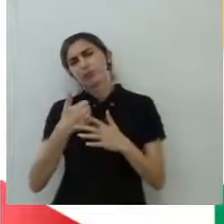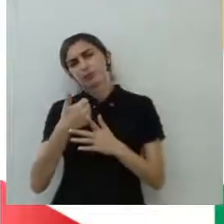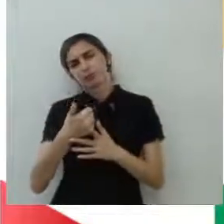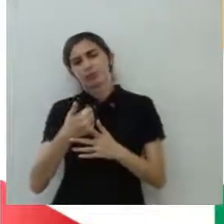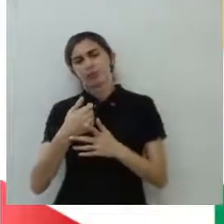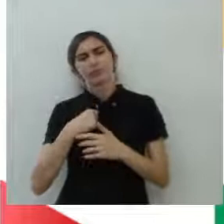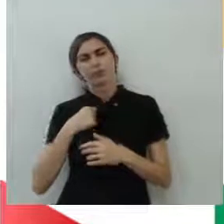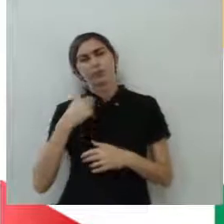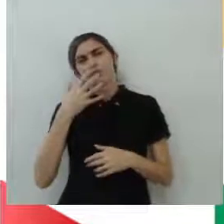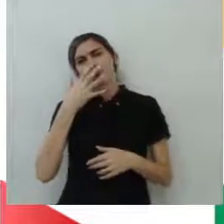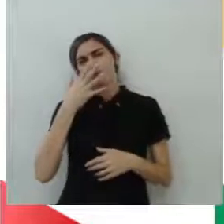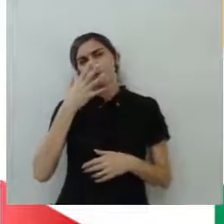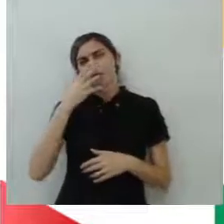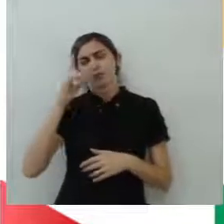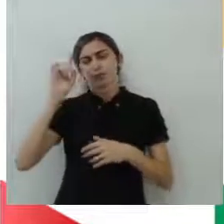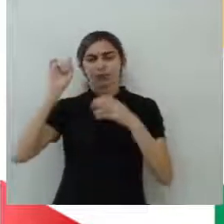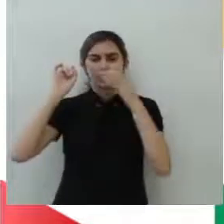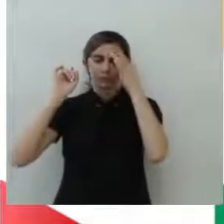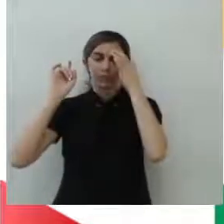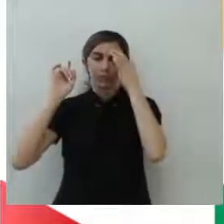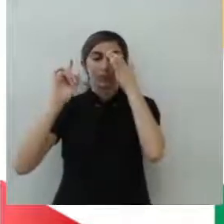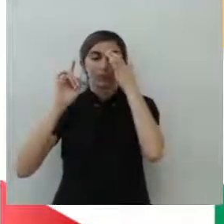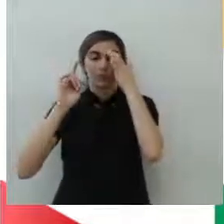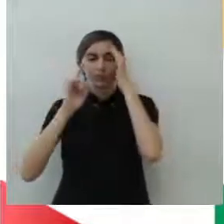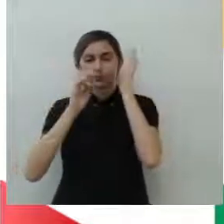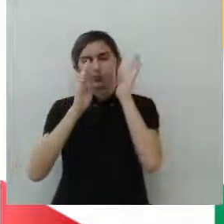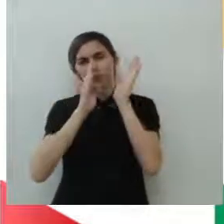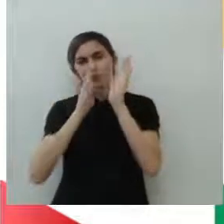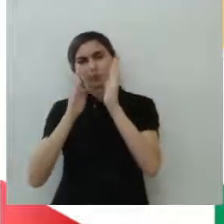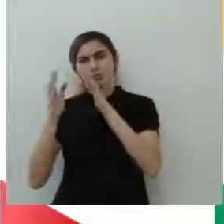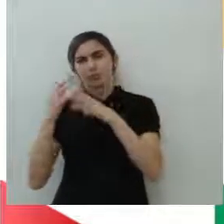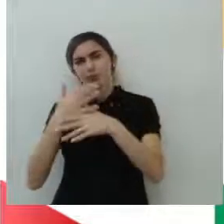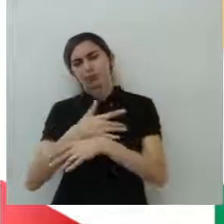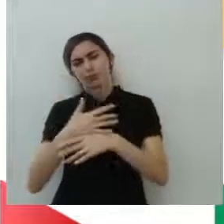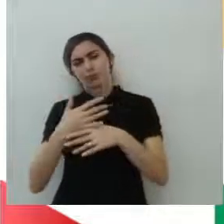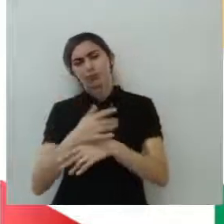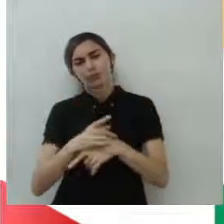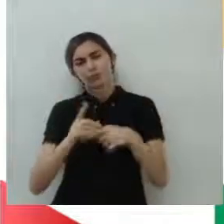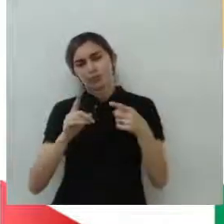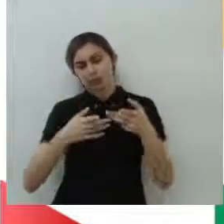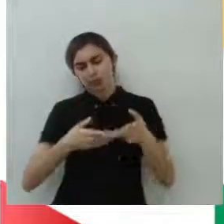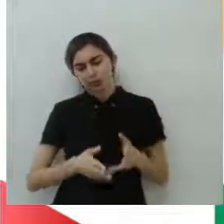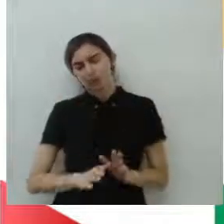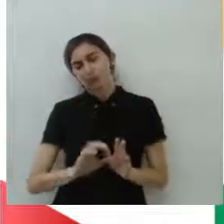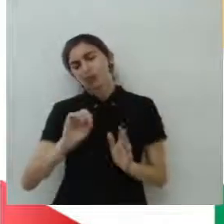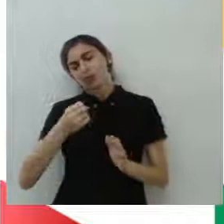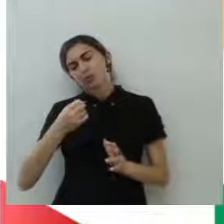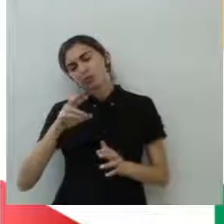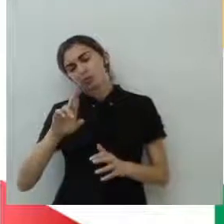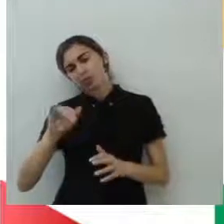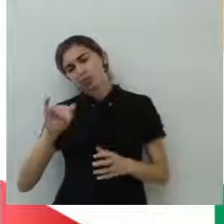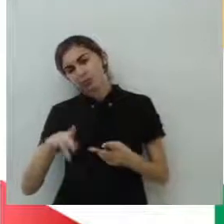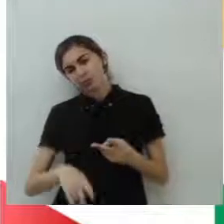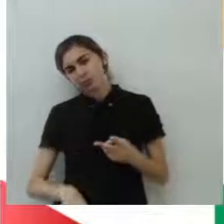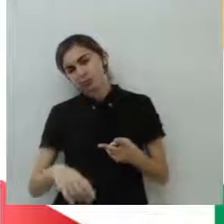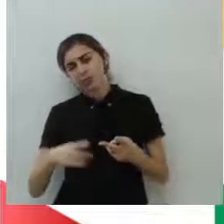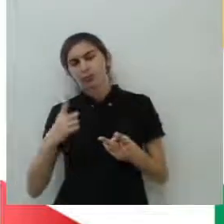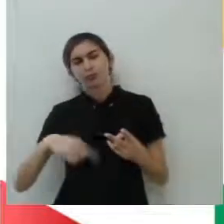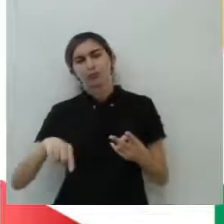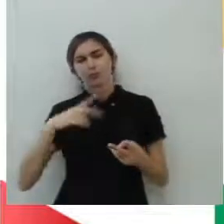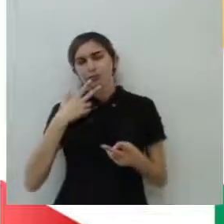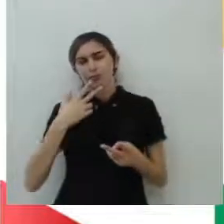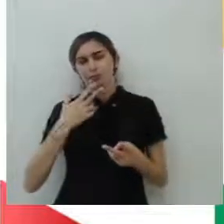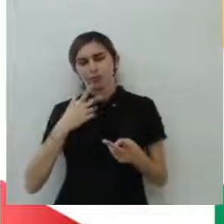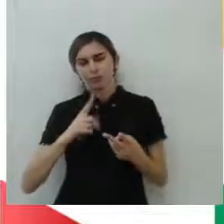deem uma olhada aí nessa sequência de cidades. Ele nasce em Surubim, como nós já